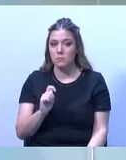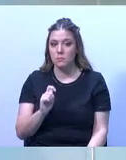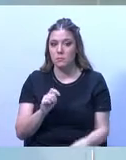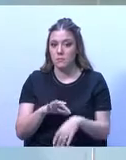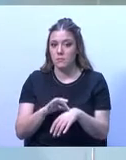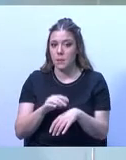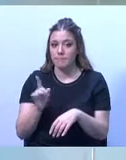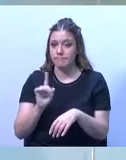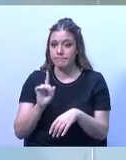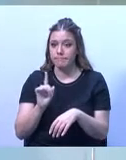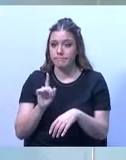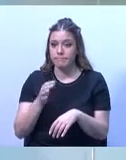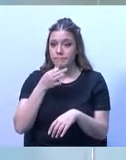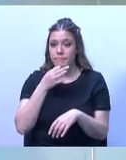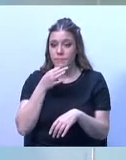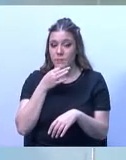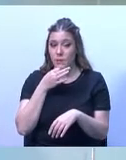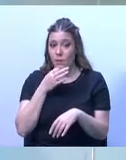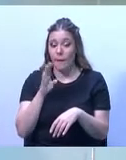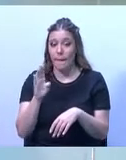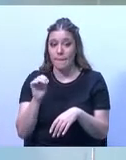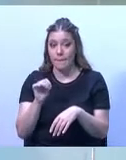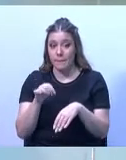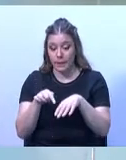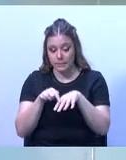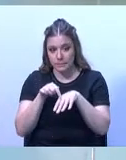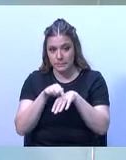Falou-me que era a parte entre os dedos, certo?